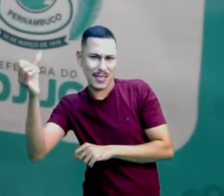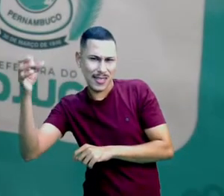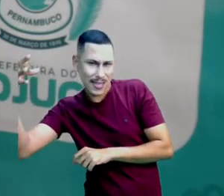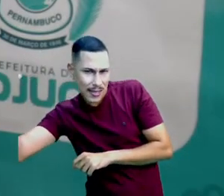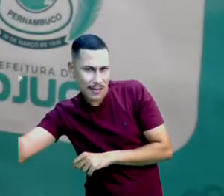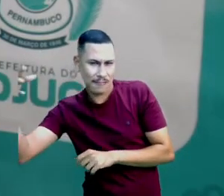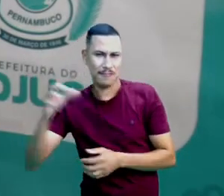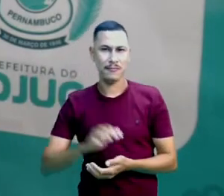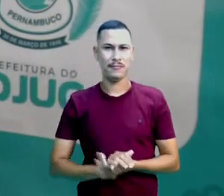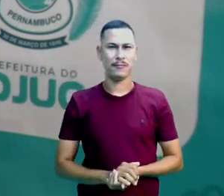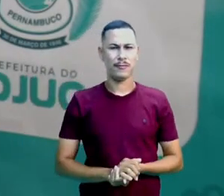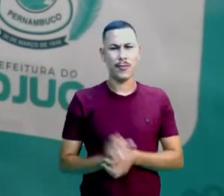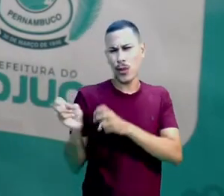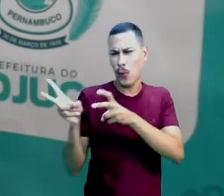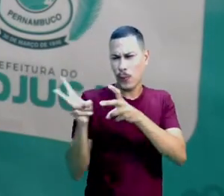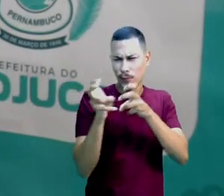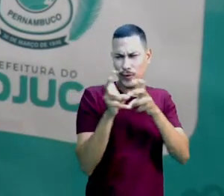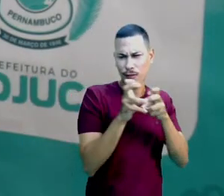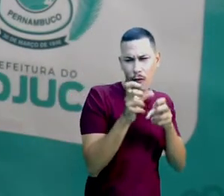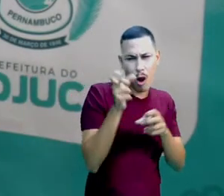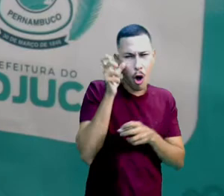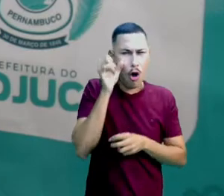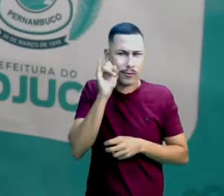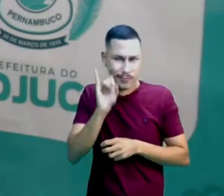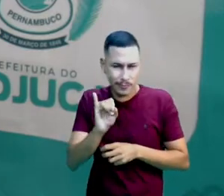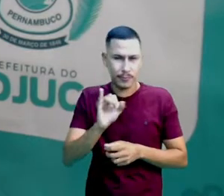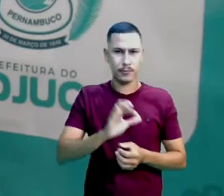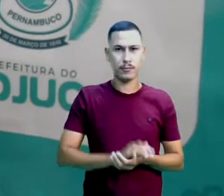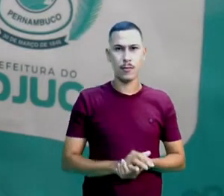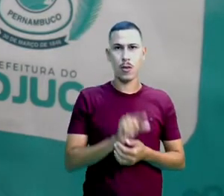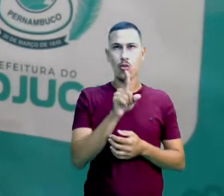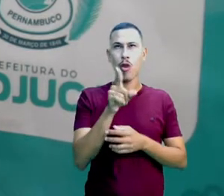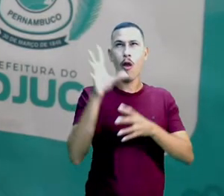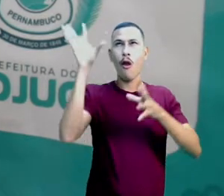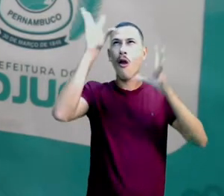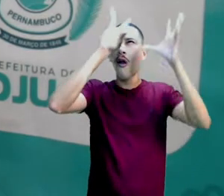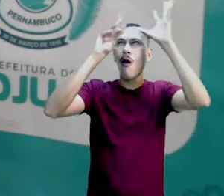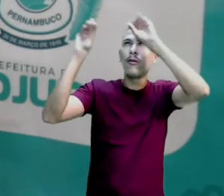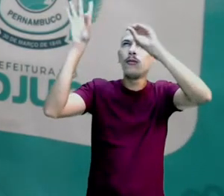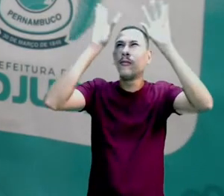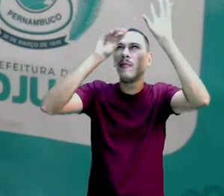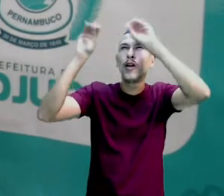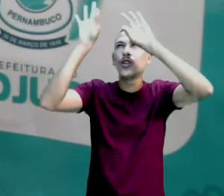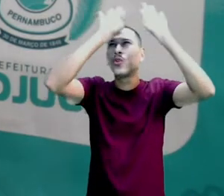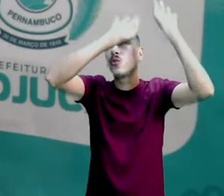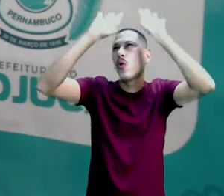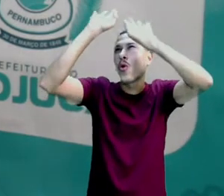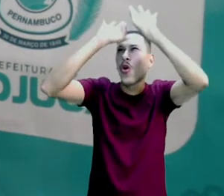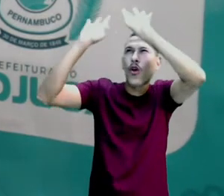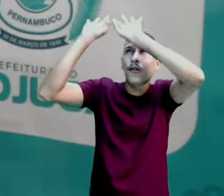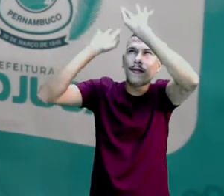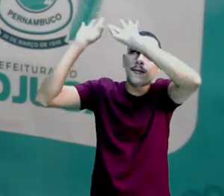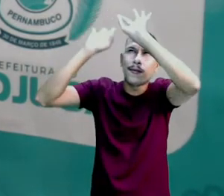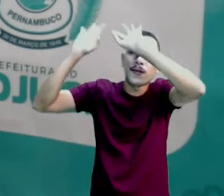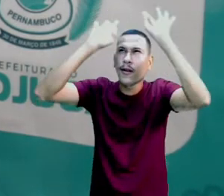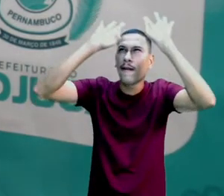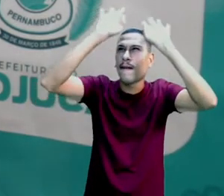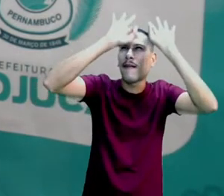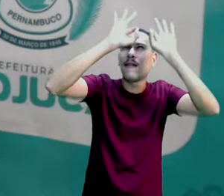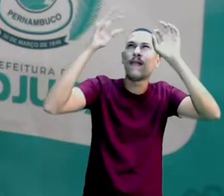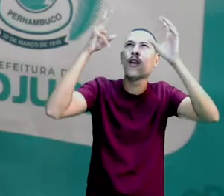63. Veja que interessante. Você criar na sua mente estratégia que vai